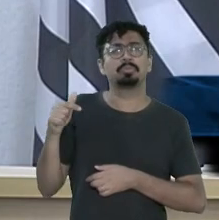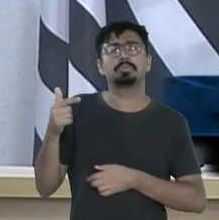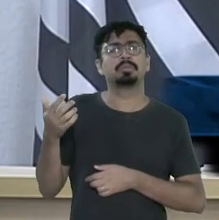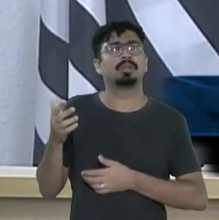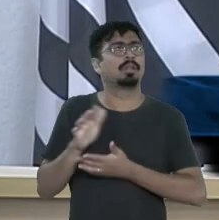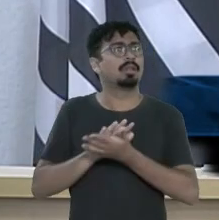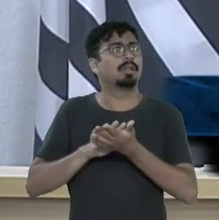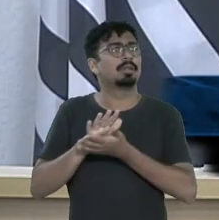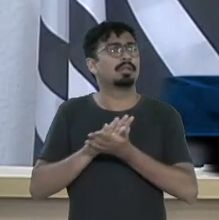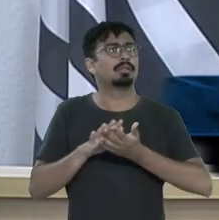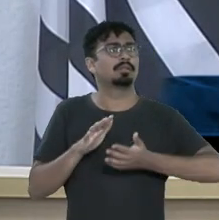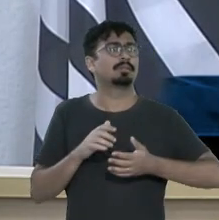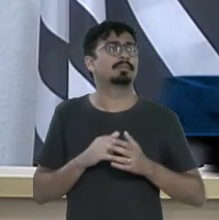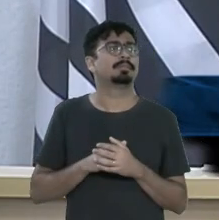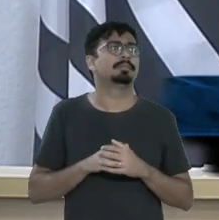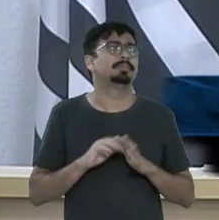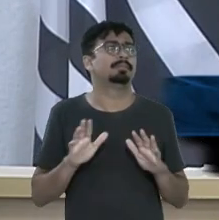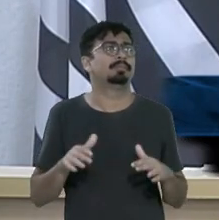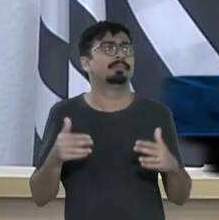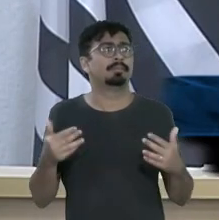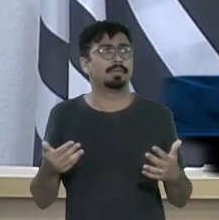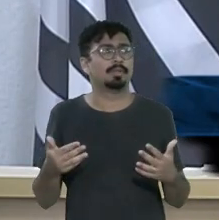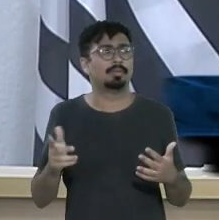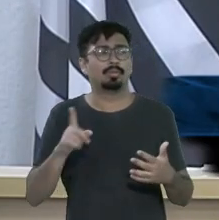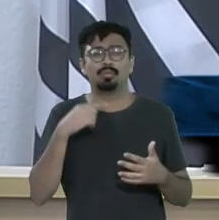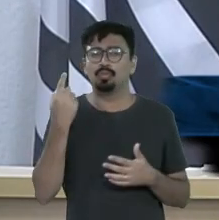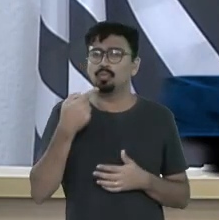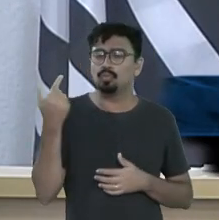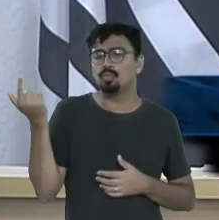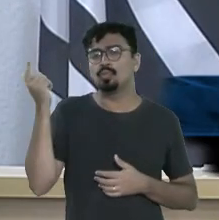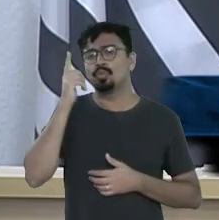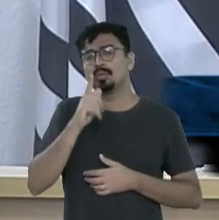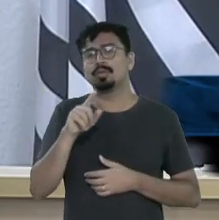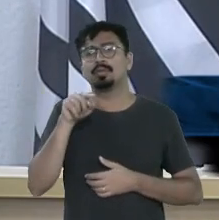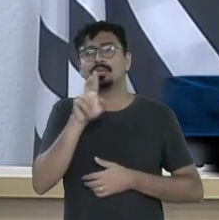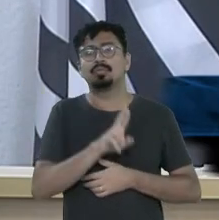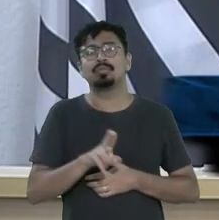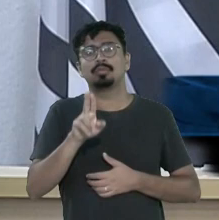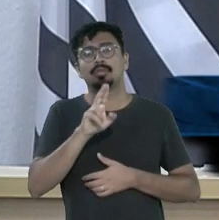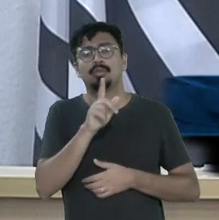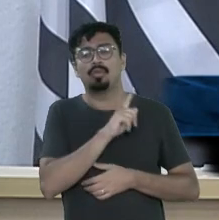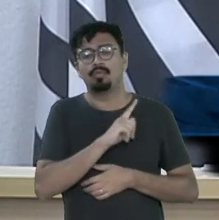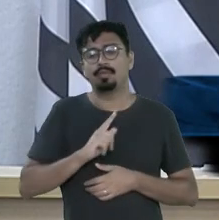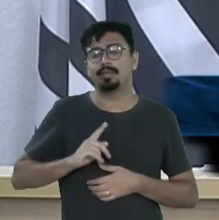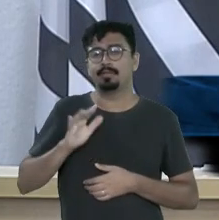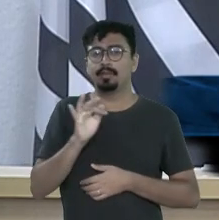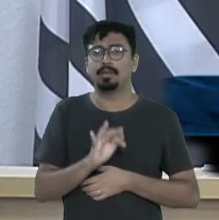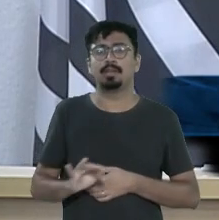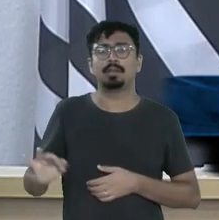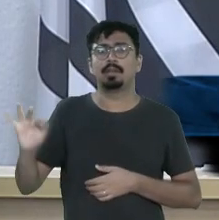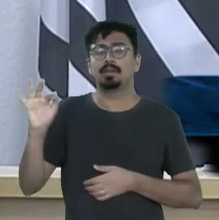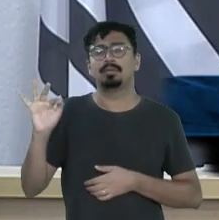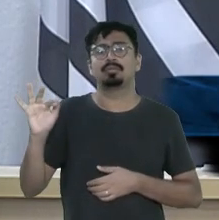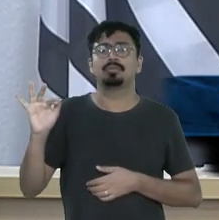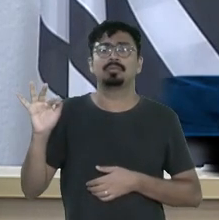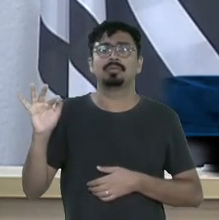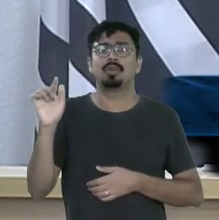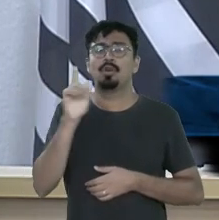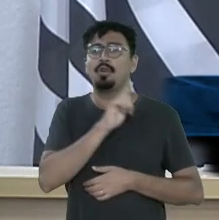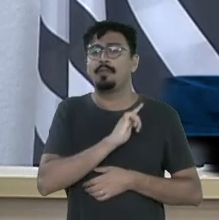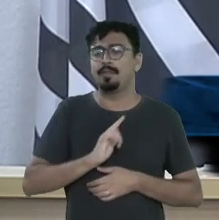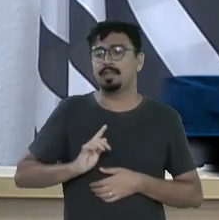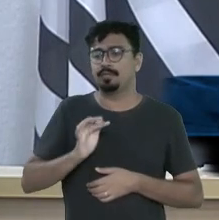nada, né? Então, assim, nós conquistamos, através do governo federal, o governo federal